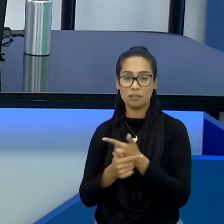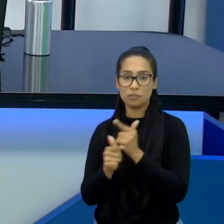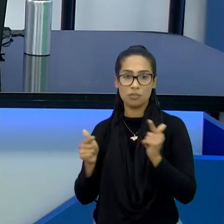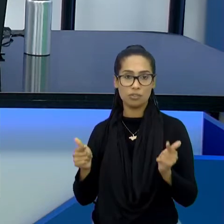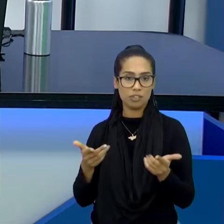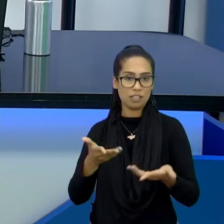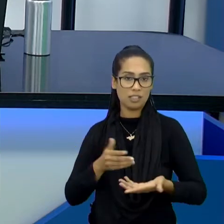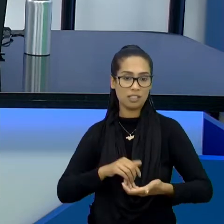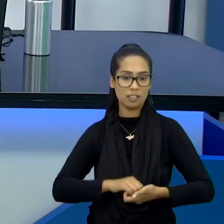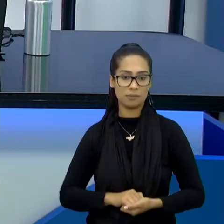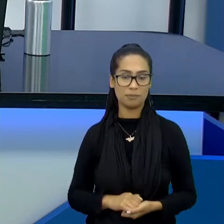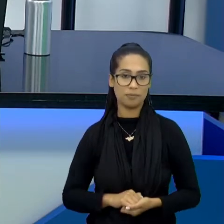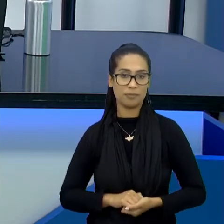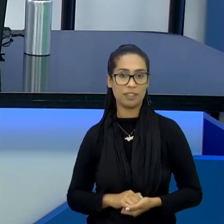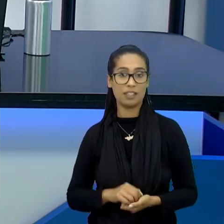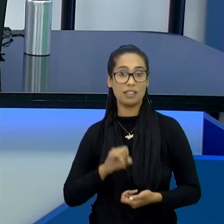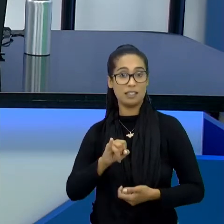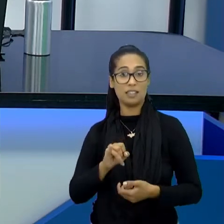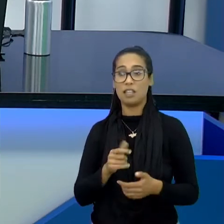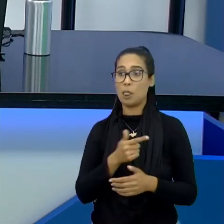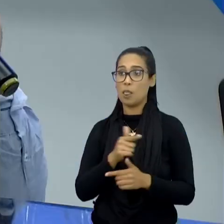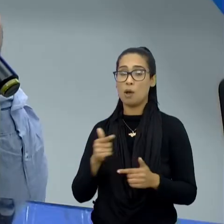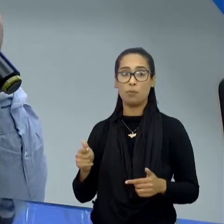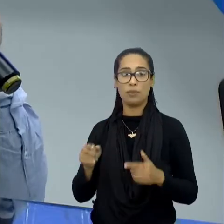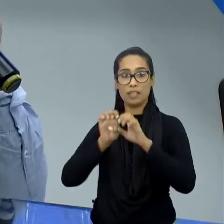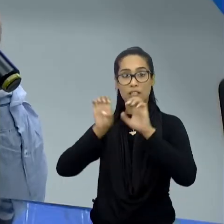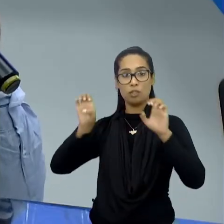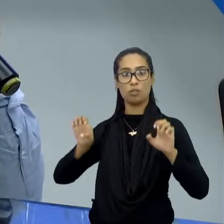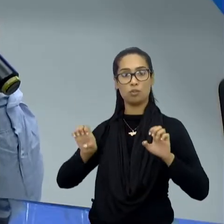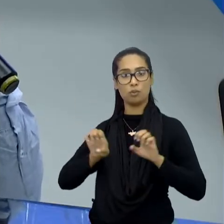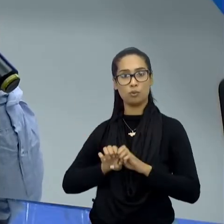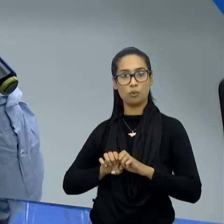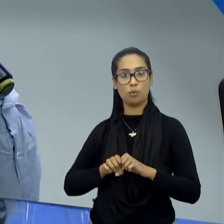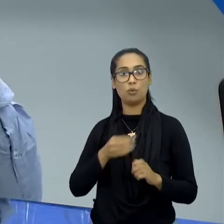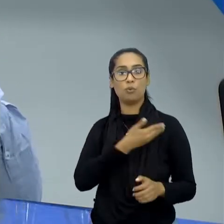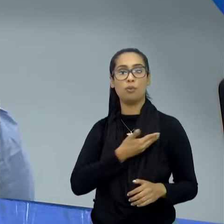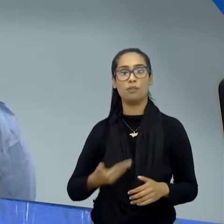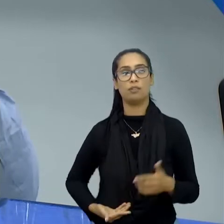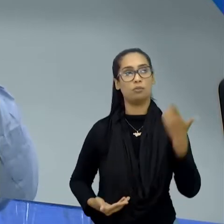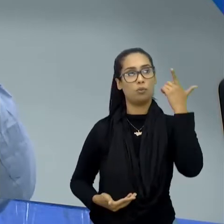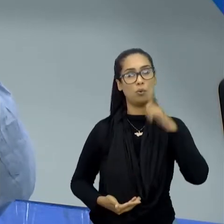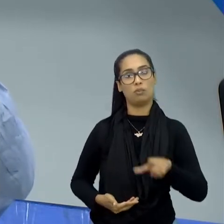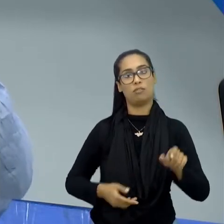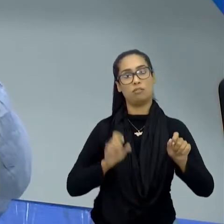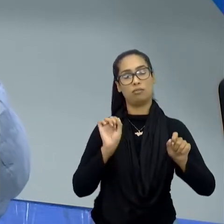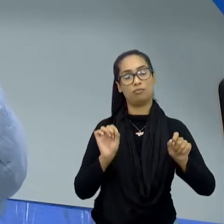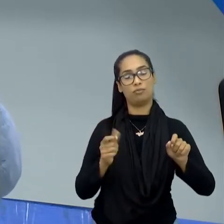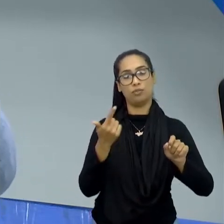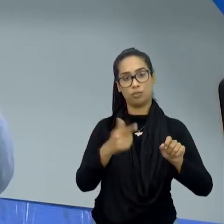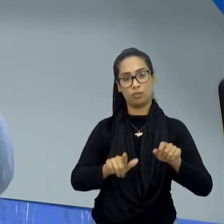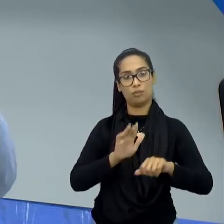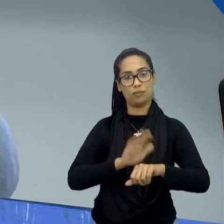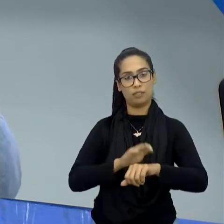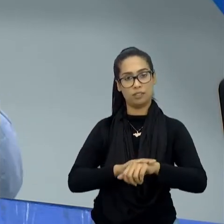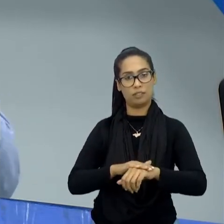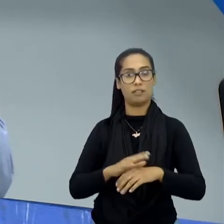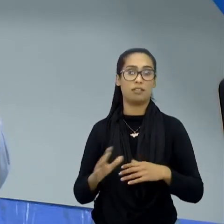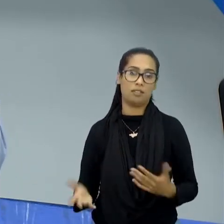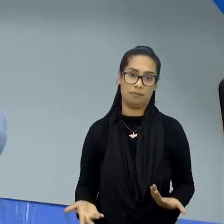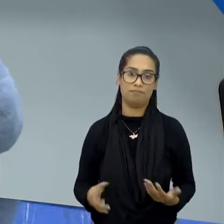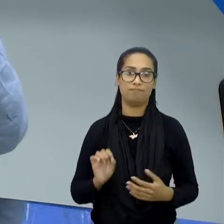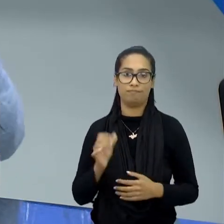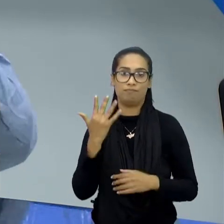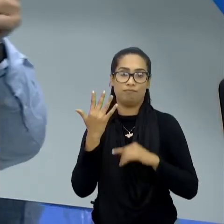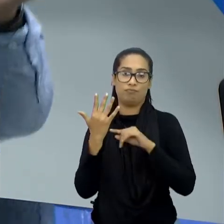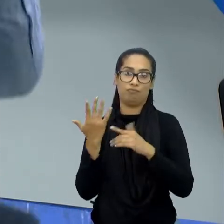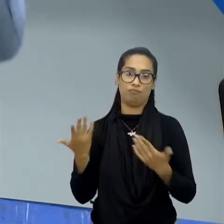você derrubou, elas reagem e retomam o poder. Por isso que, para completar tudo isso,